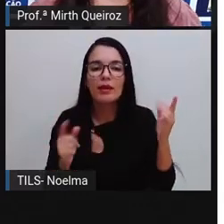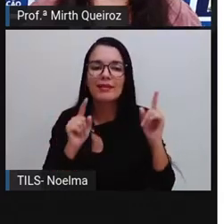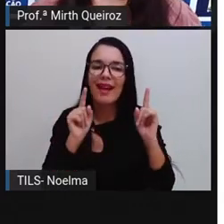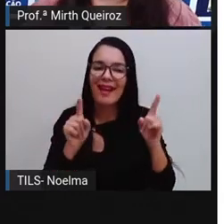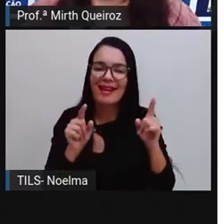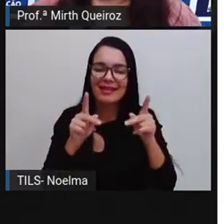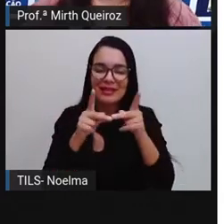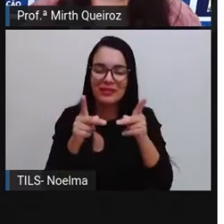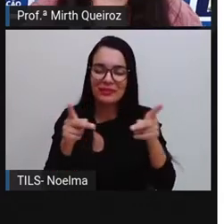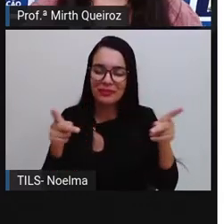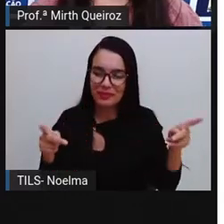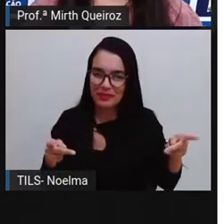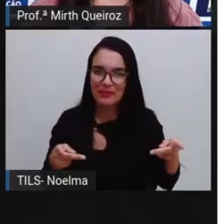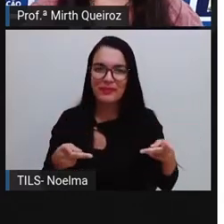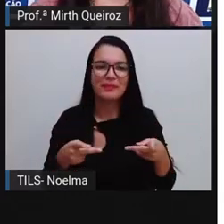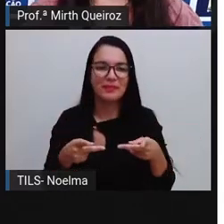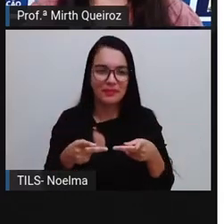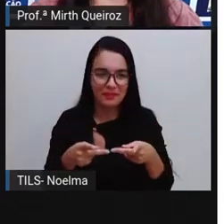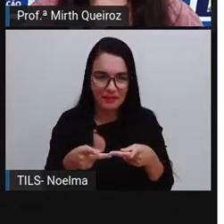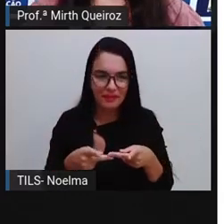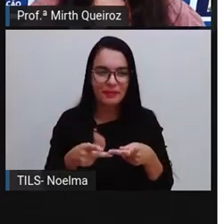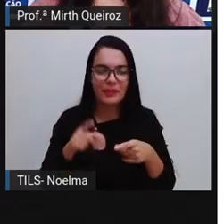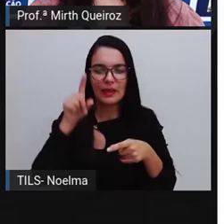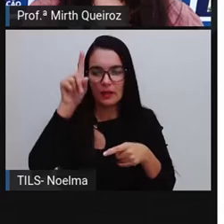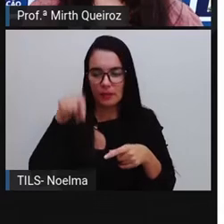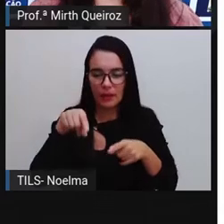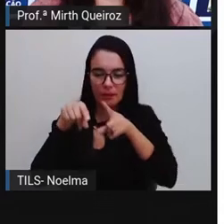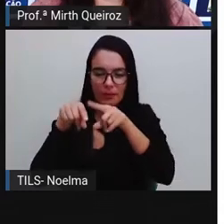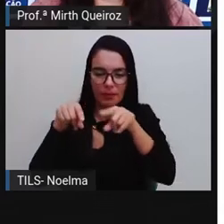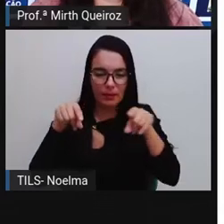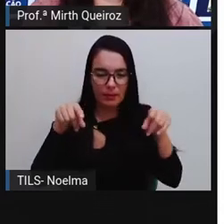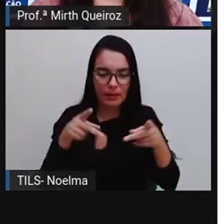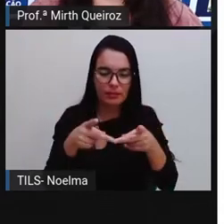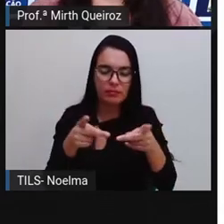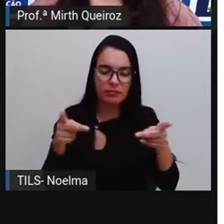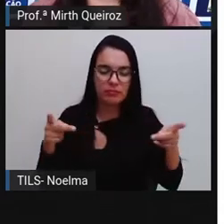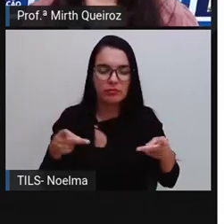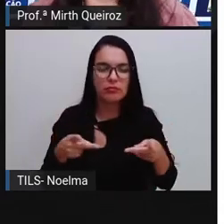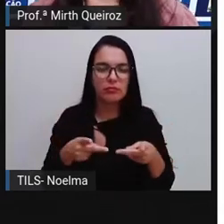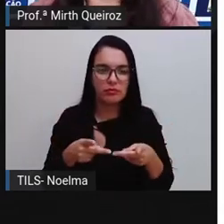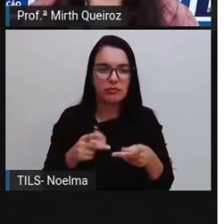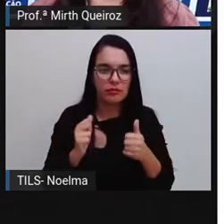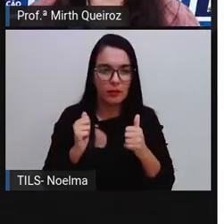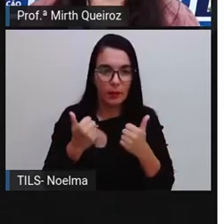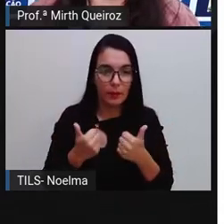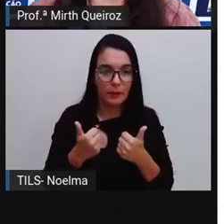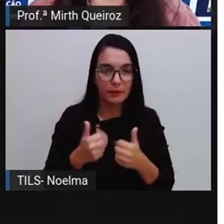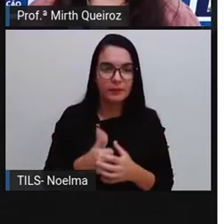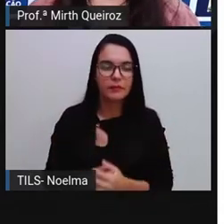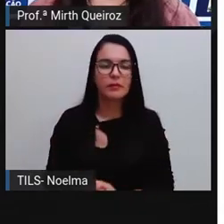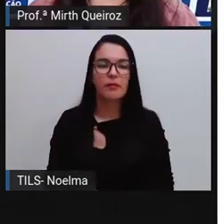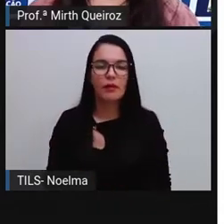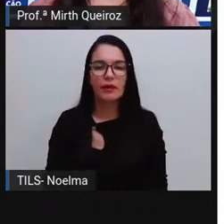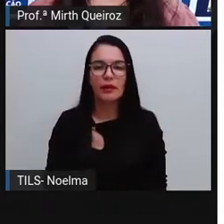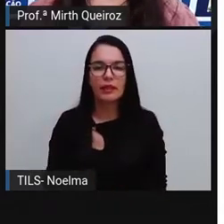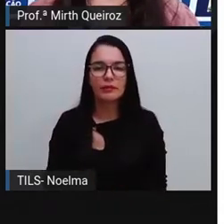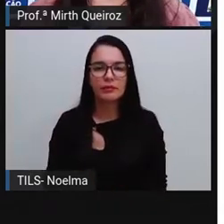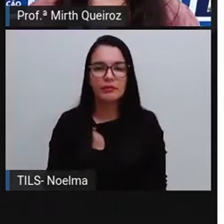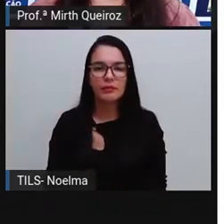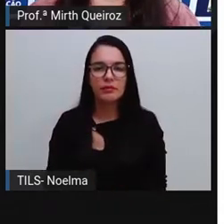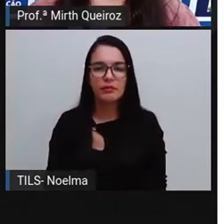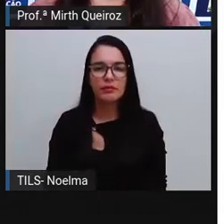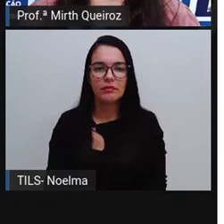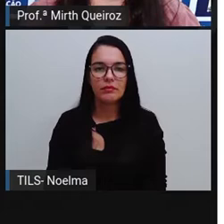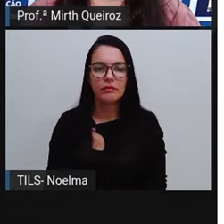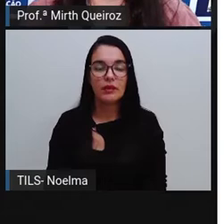de setores, que é aquele gráfico que lembra uma pizza, certo? Qual é que é o assunto